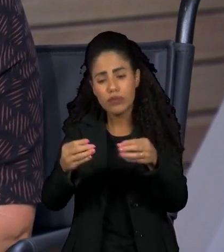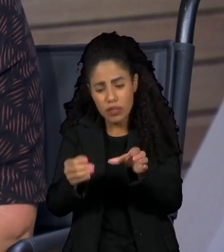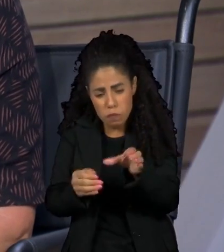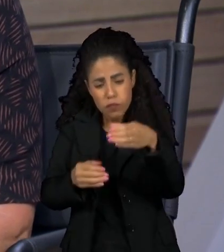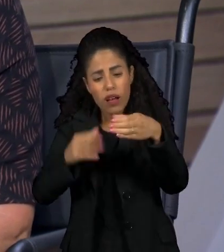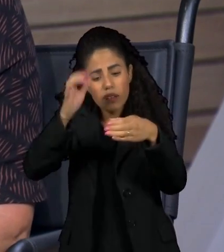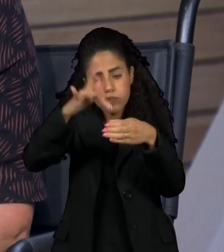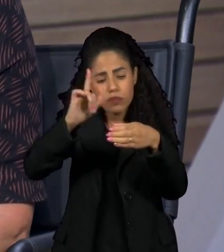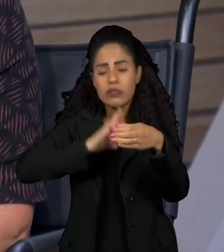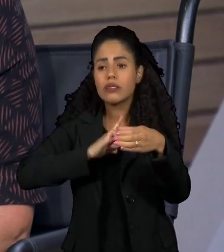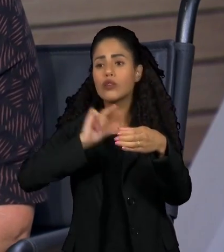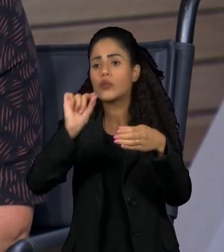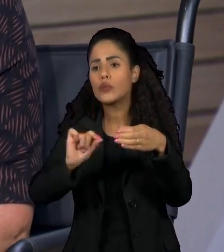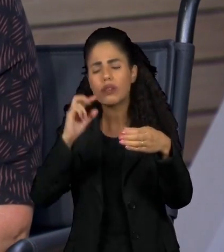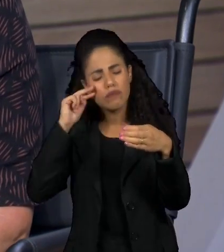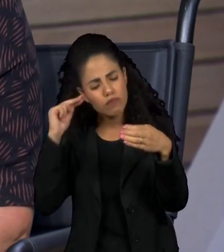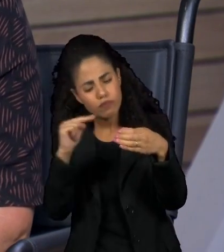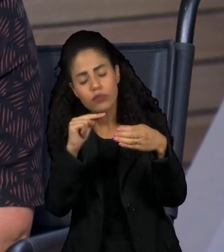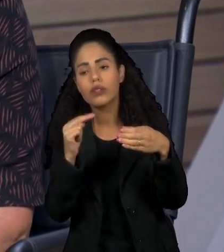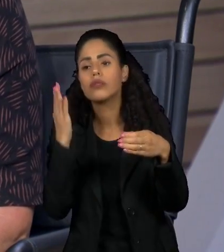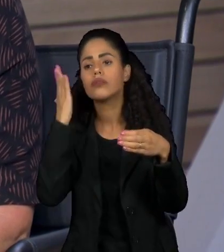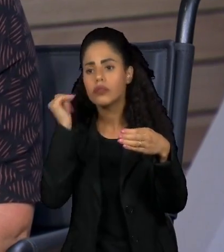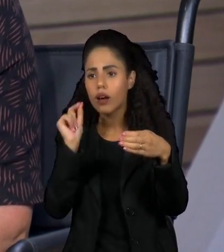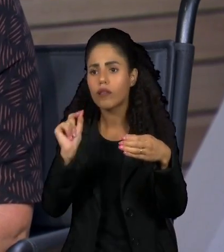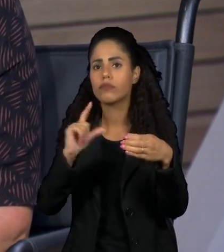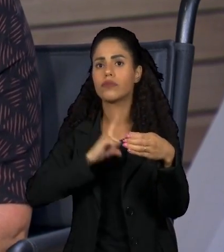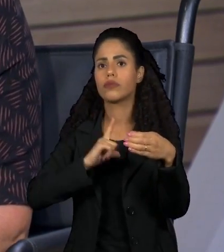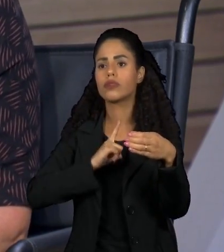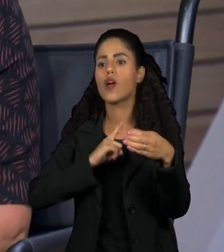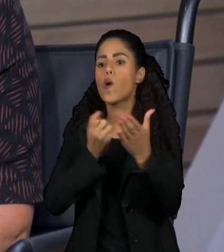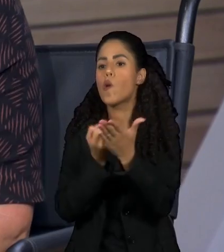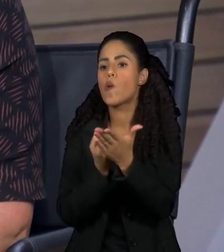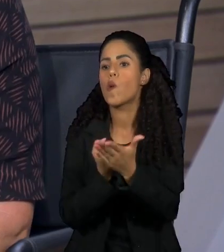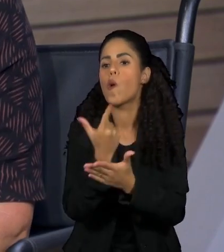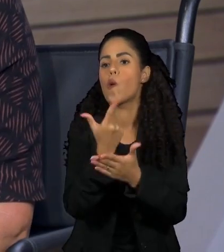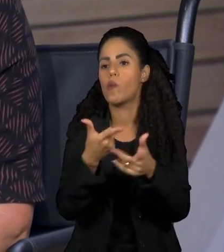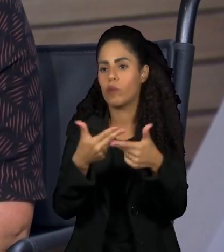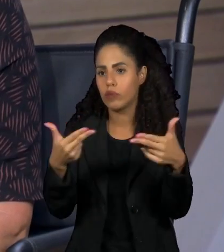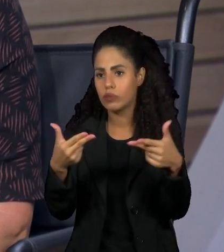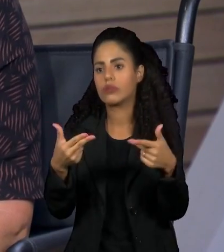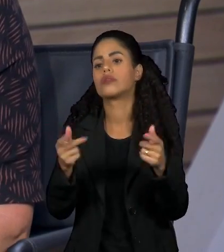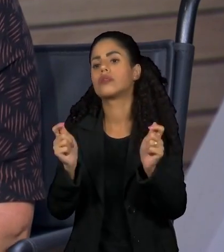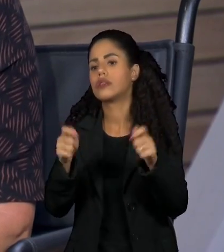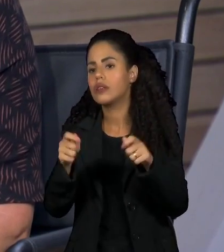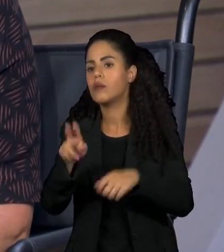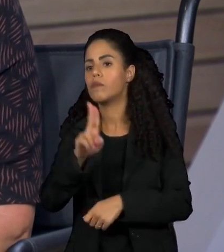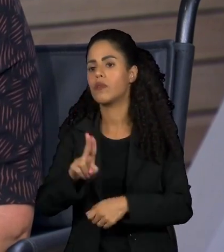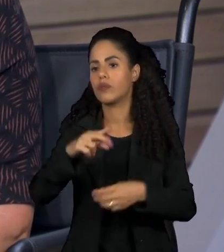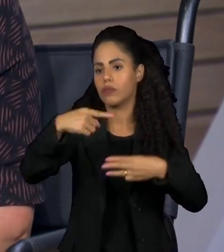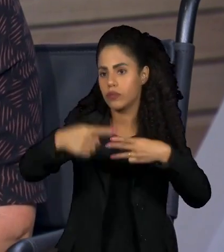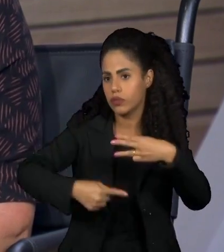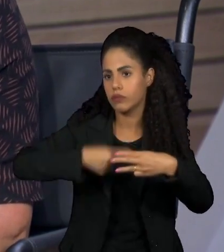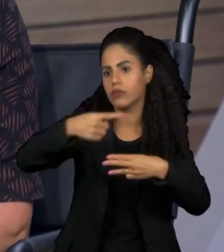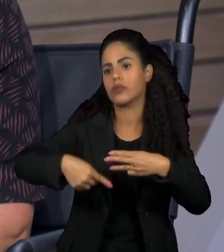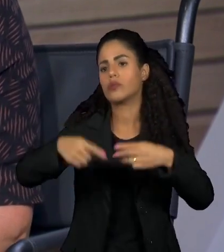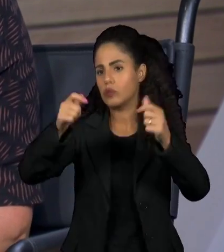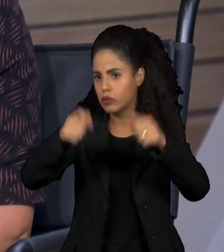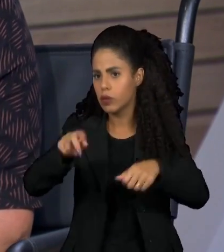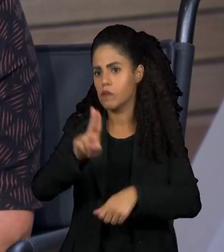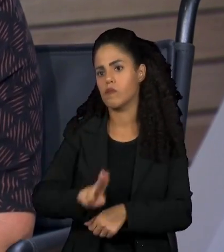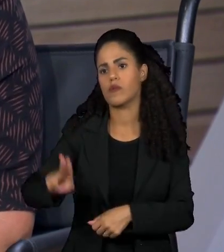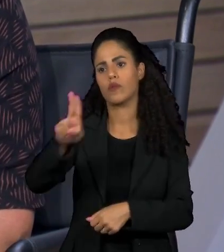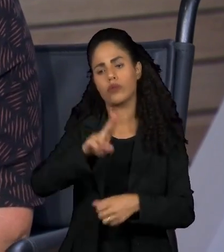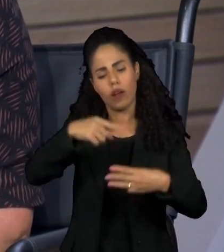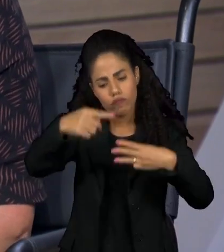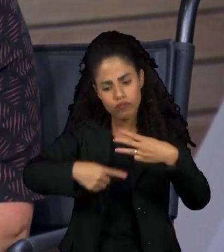for consumir, tentar comprar aqueles que que estejam na cadeia de reciclabilidade, por mais limitada que